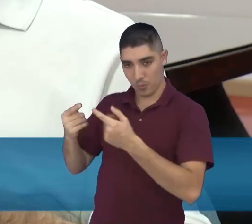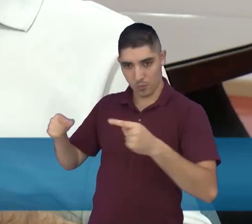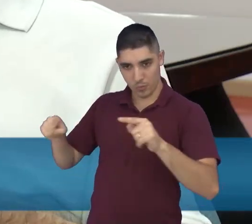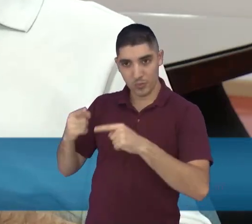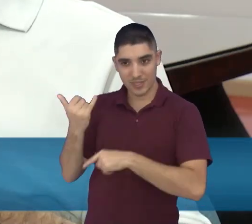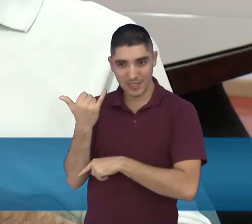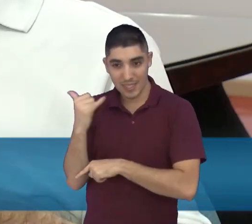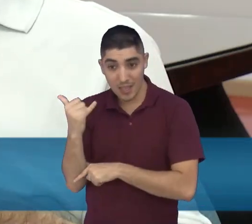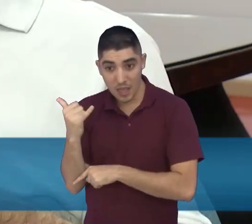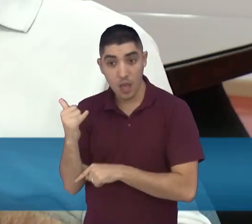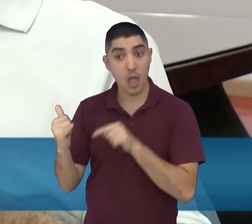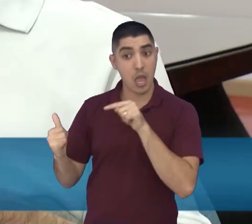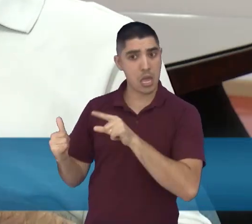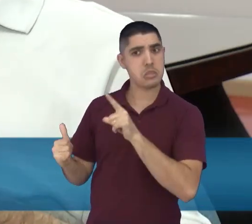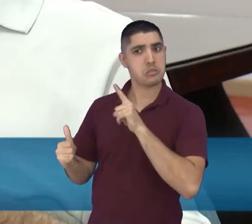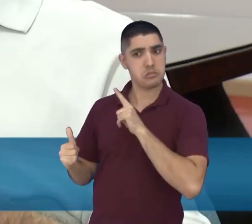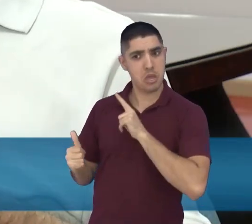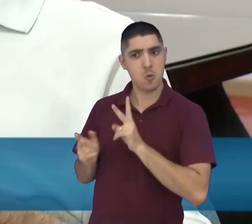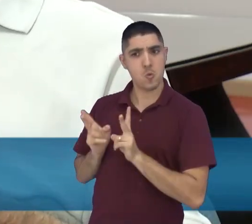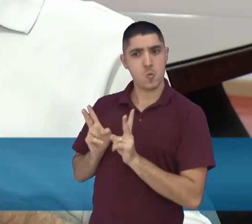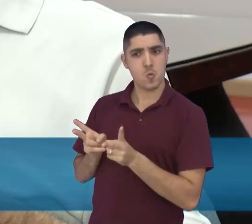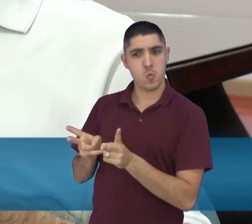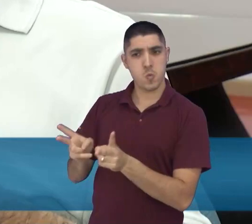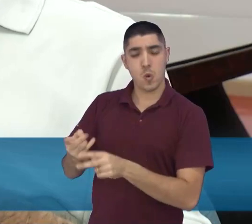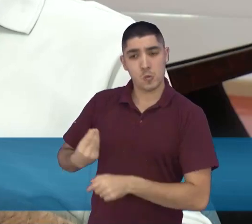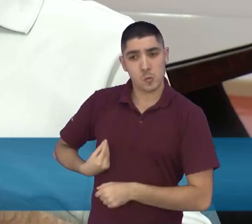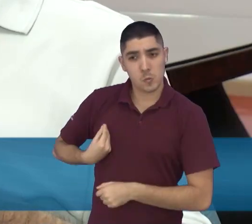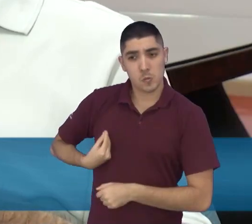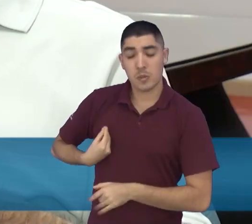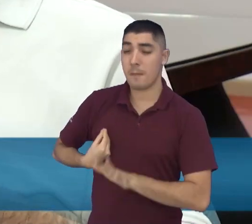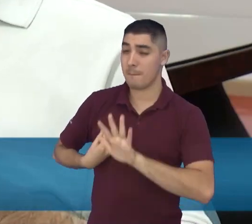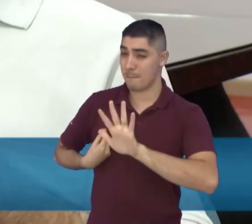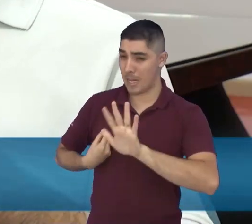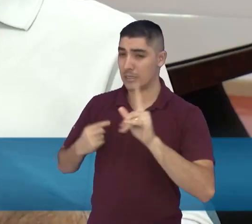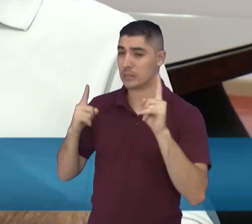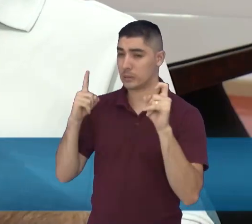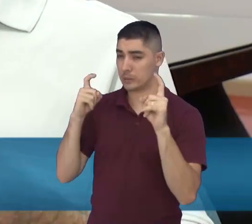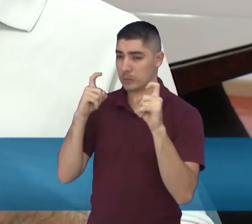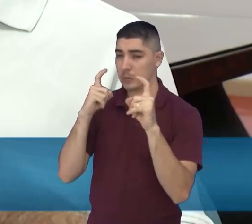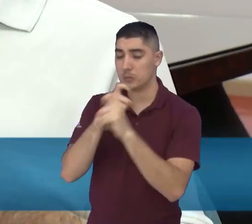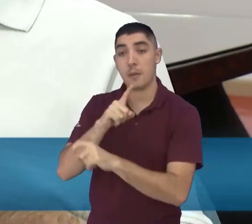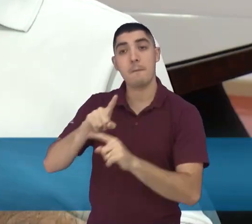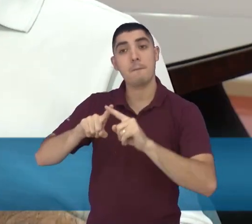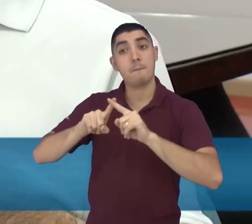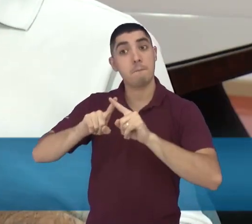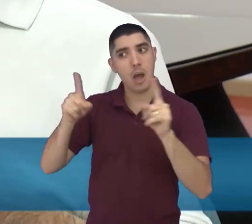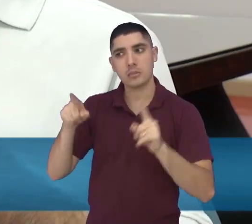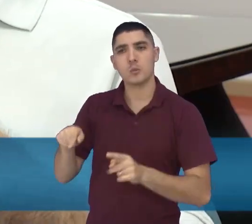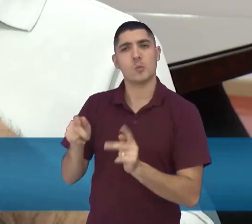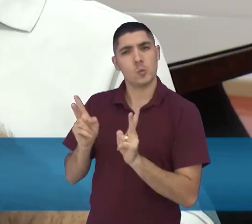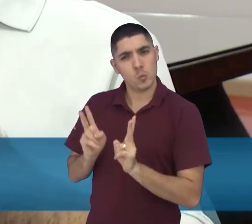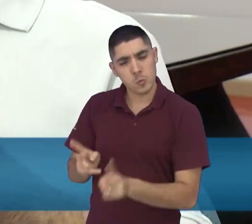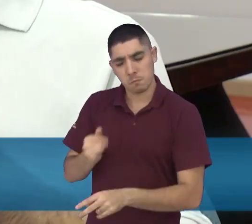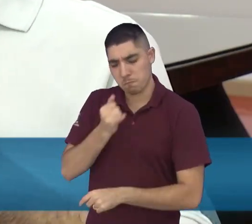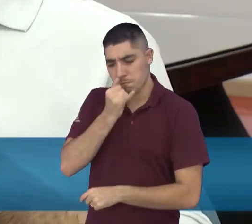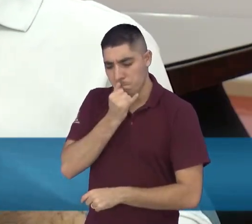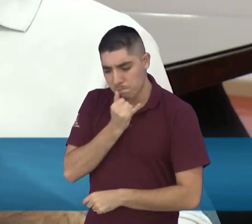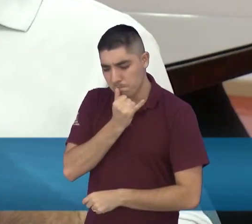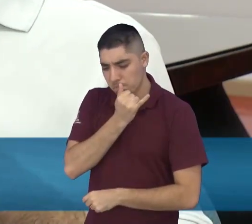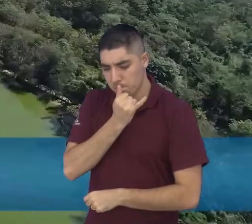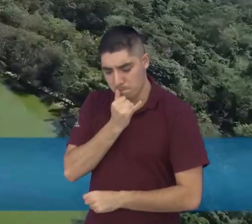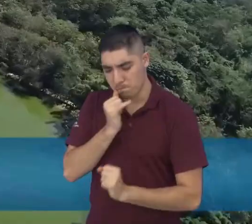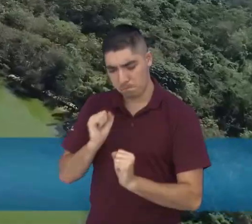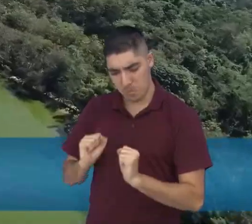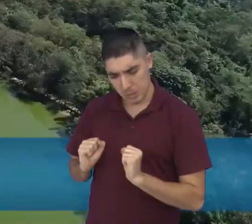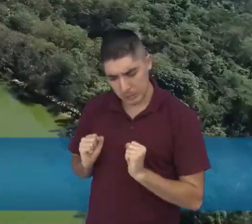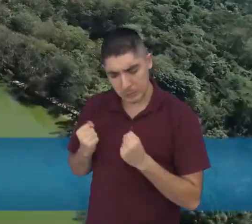está sobrevivendo com muitas dificuldades, lógico, mas superando tudo isso. E Santana dá um valor muito grande